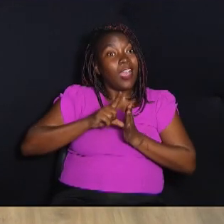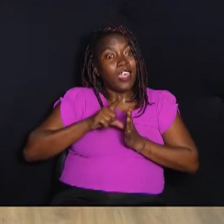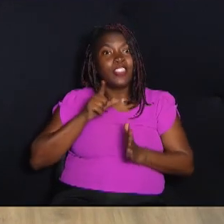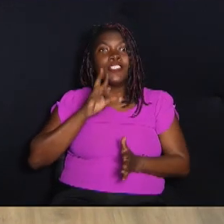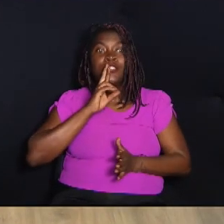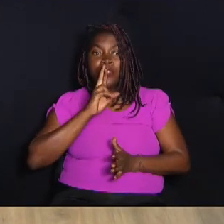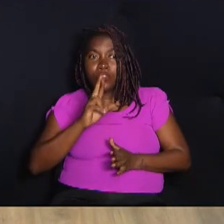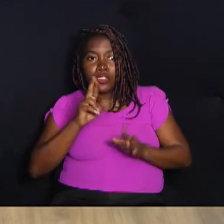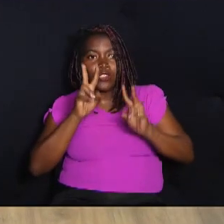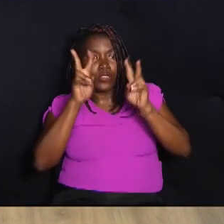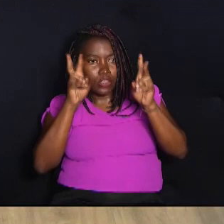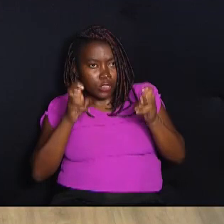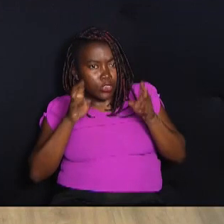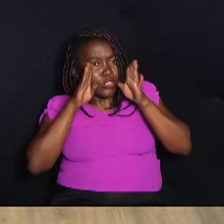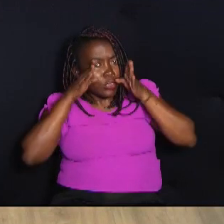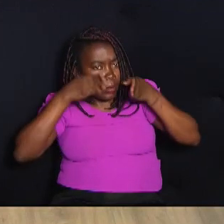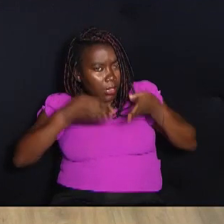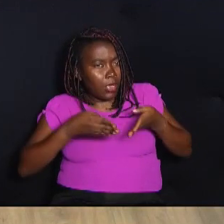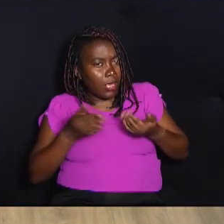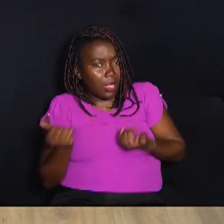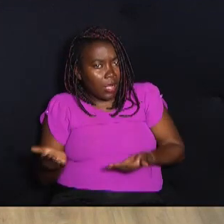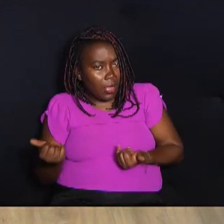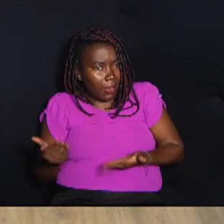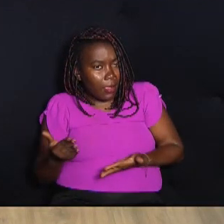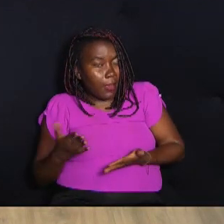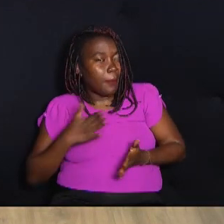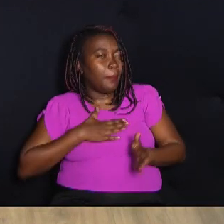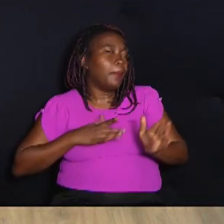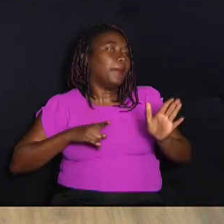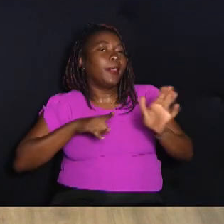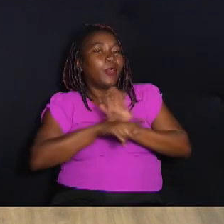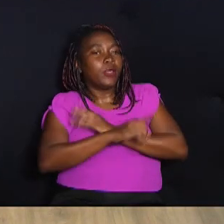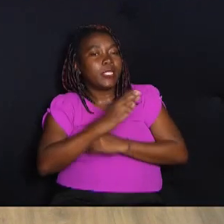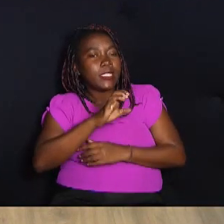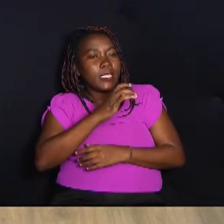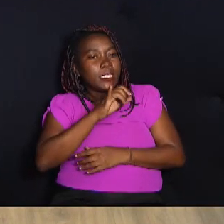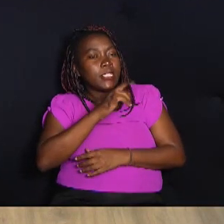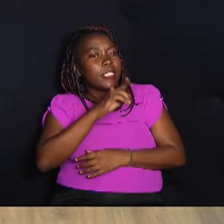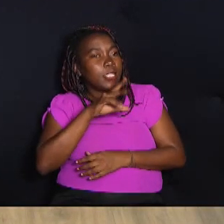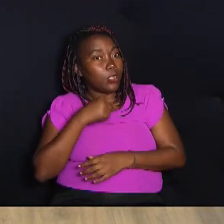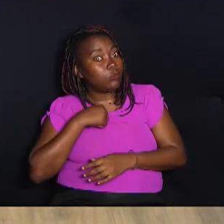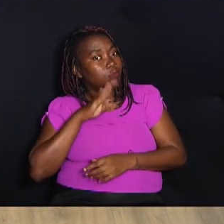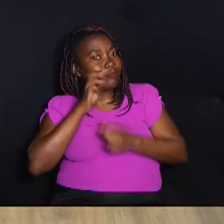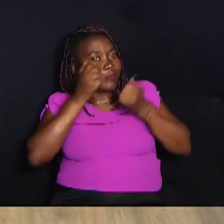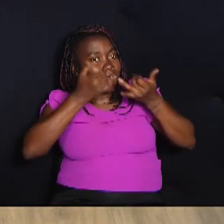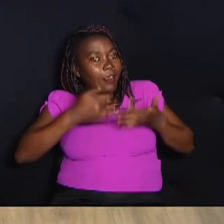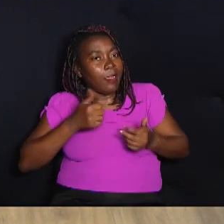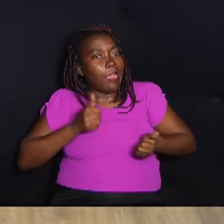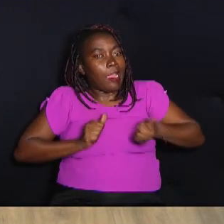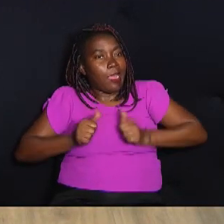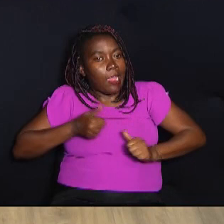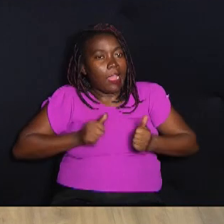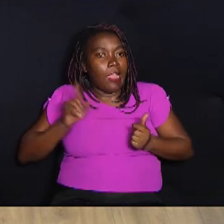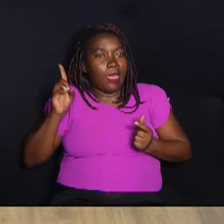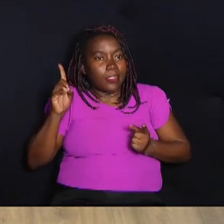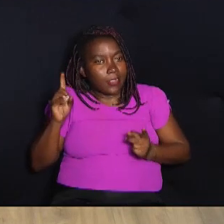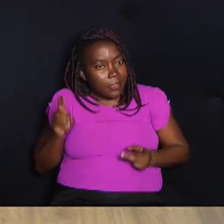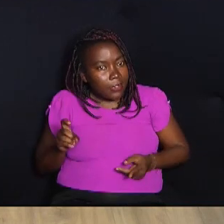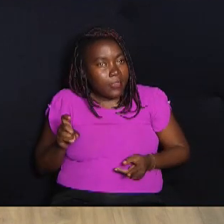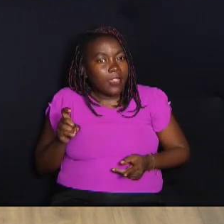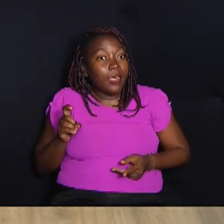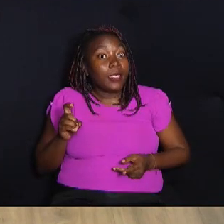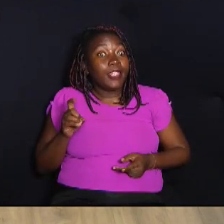questão específica sobre adolescente, na minha pergunta para o Cecílio, eu citei, né, a questão de ansiedade, de depressão